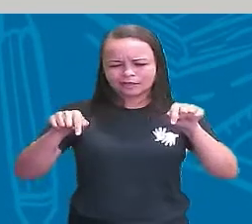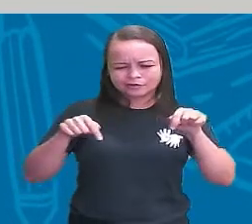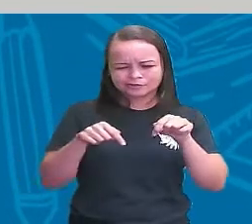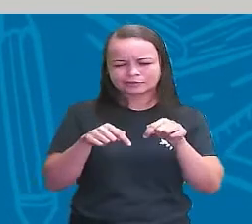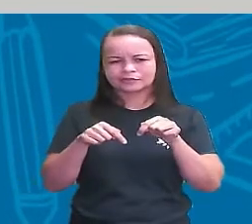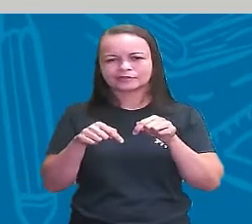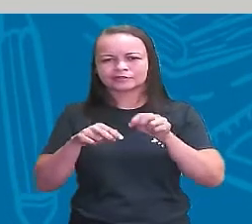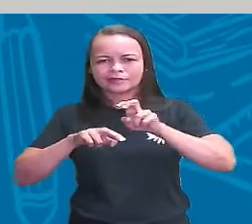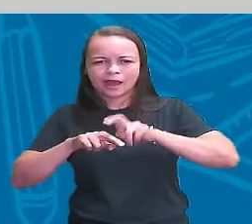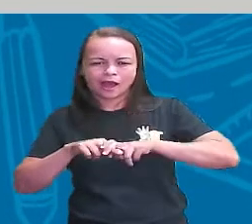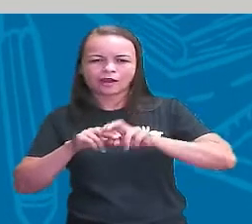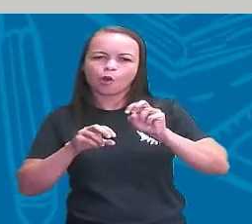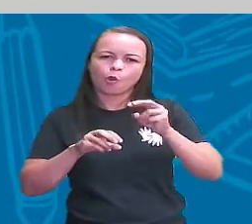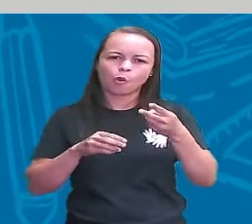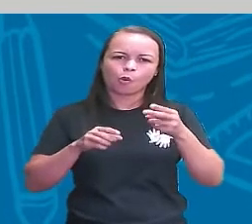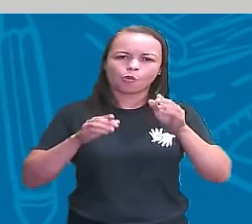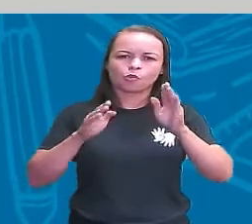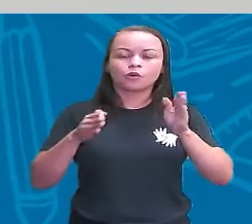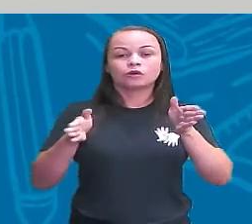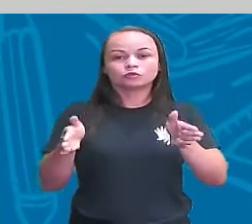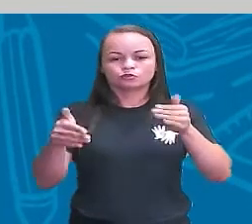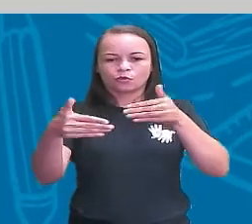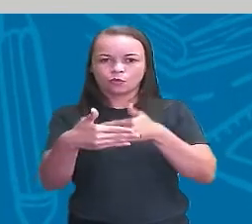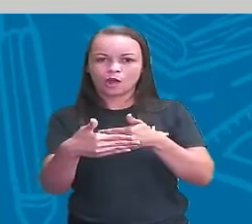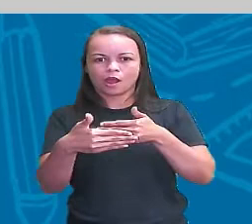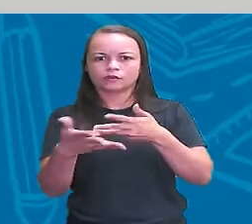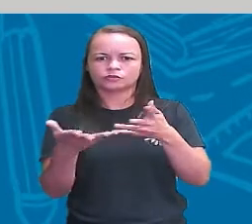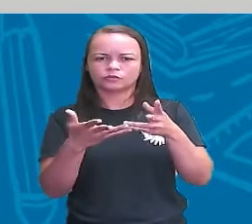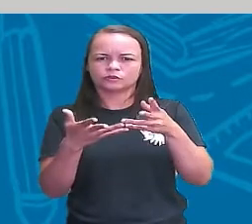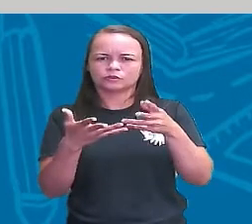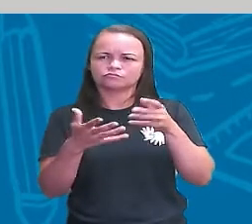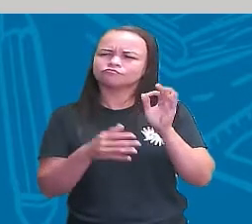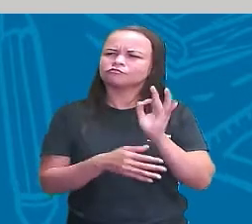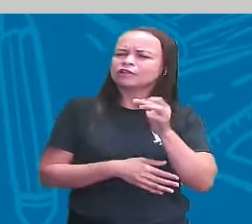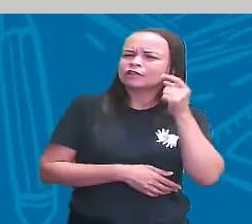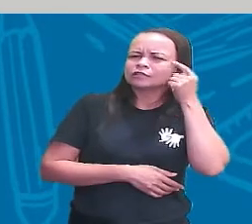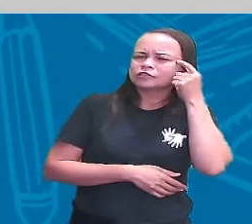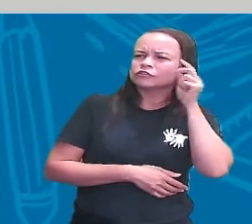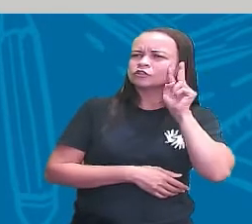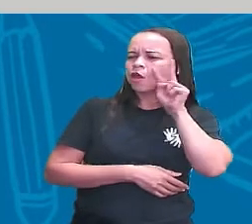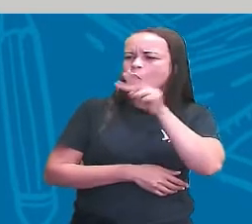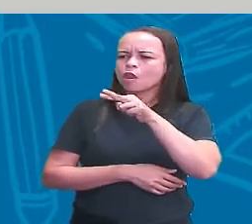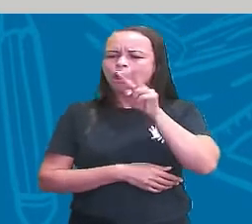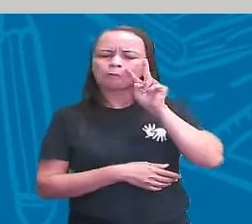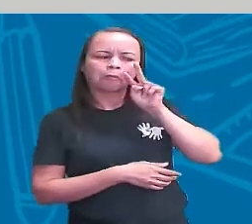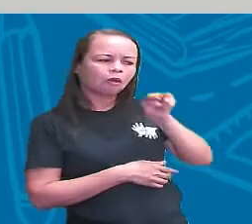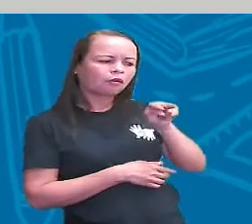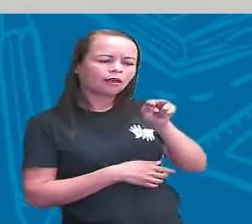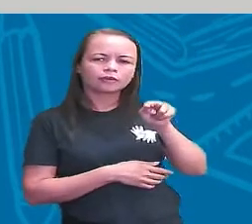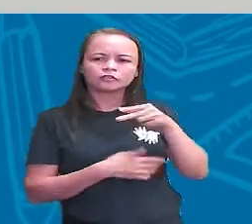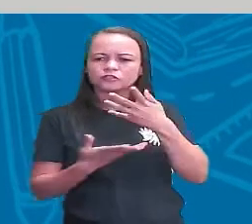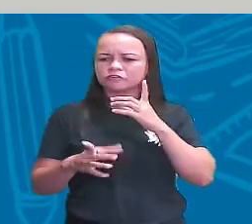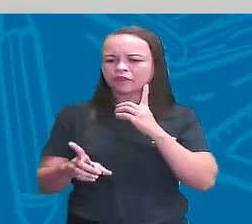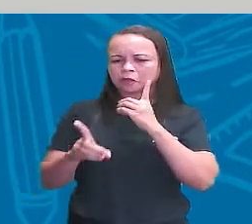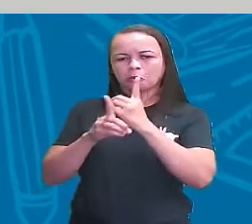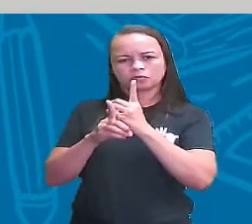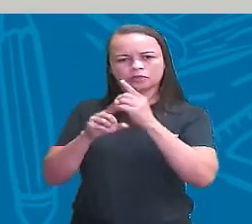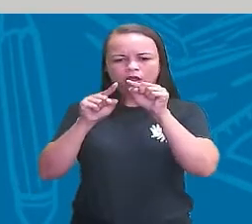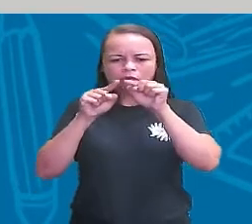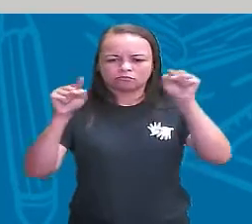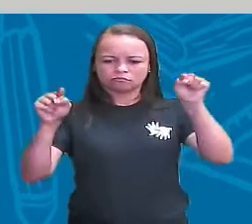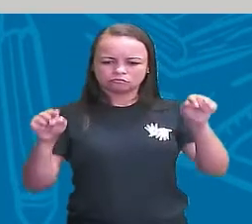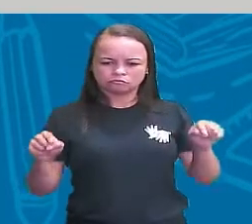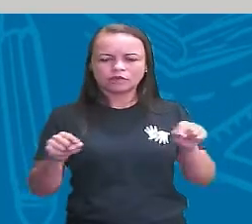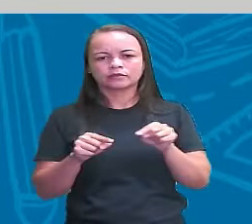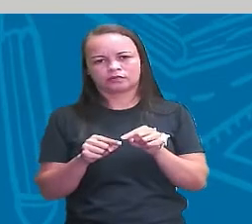aula de matemática. Eu tenho certeza que se você olhar para o lado ou para o outro, você vai encontrar um retângulo, tá?